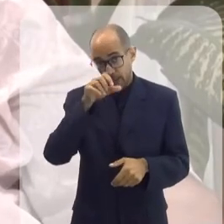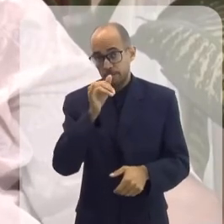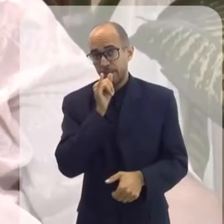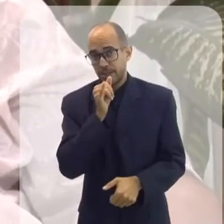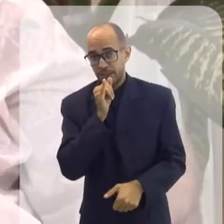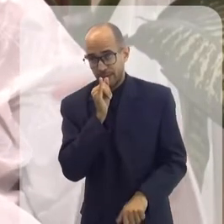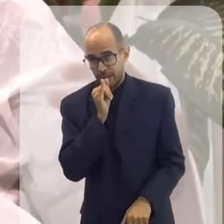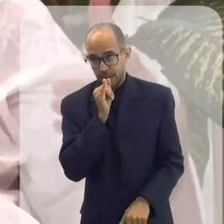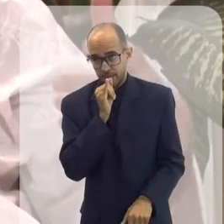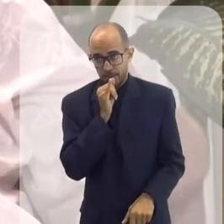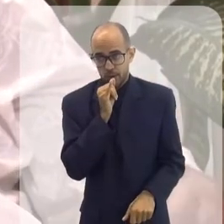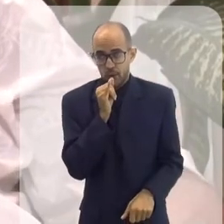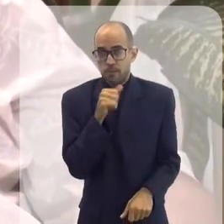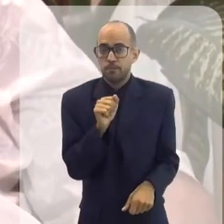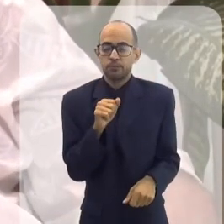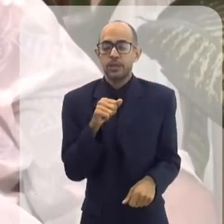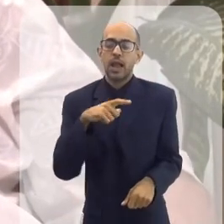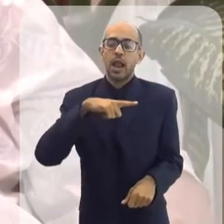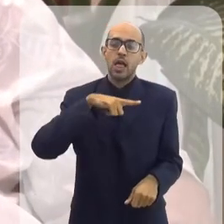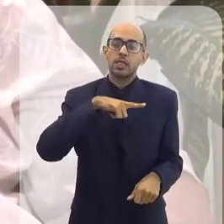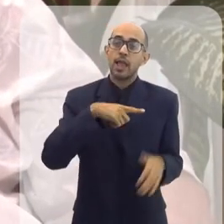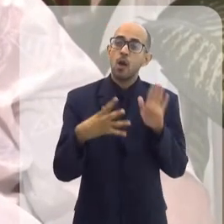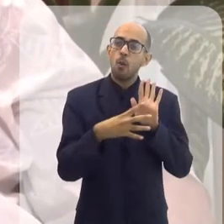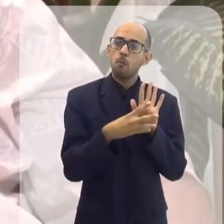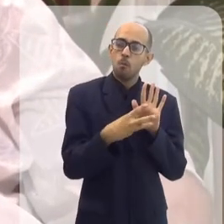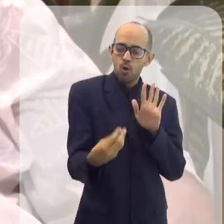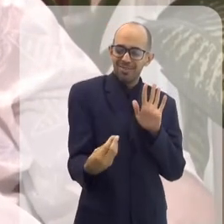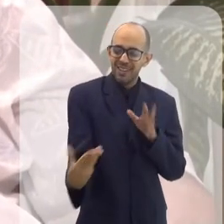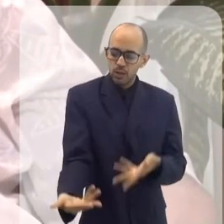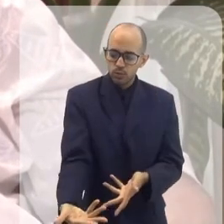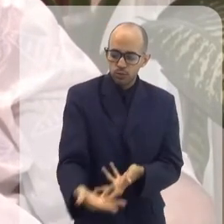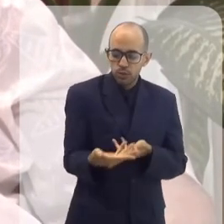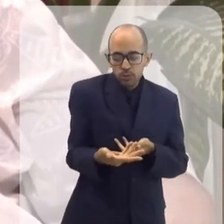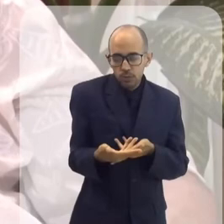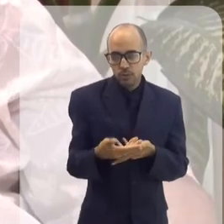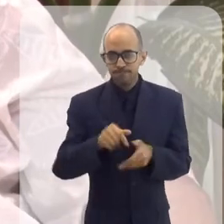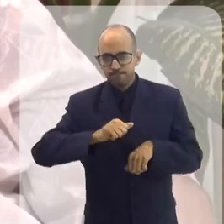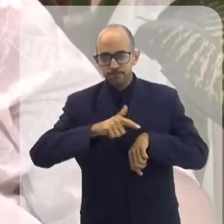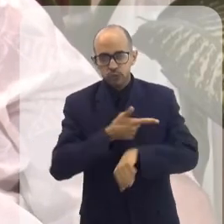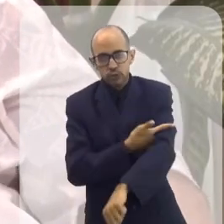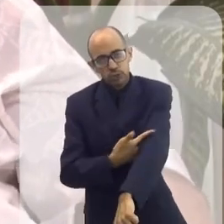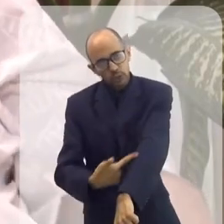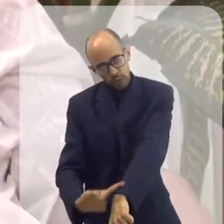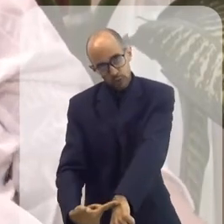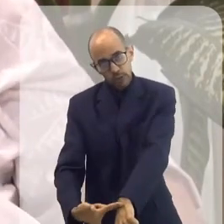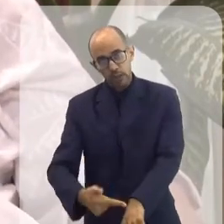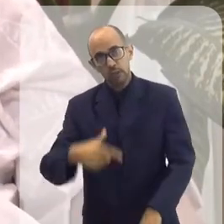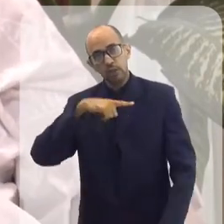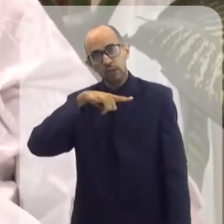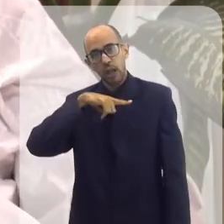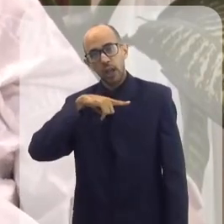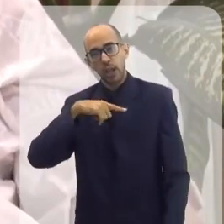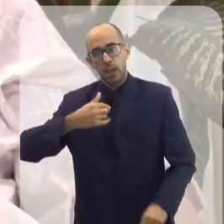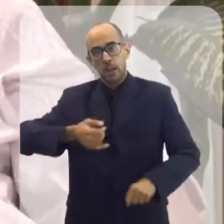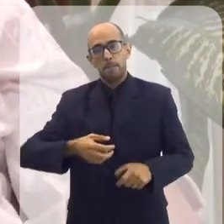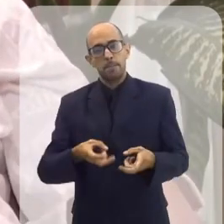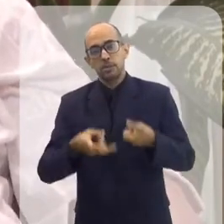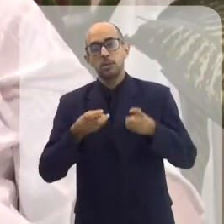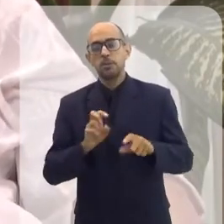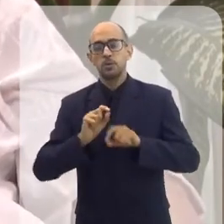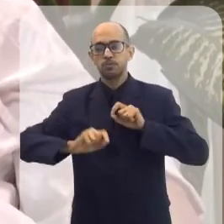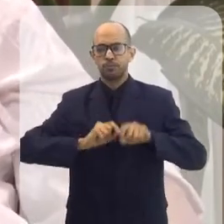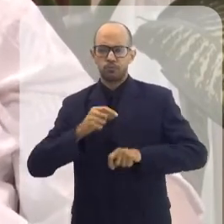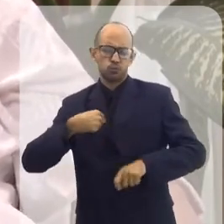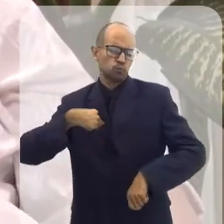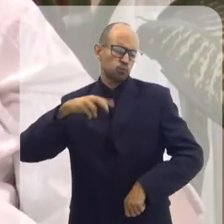exemplo da tantos exemplos bonitos de acolhida de generosidade a cerveja eu